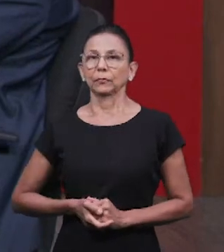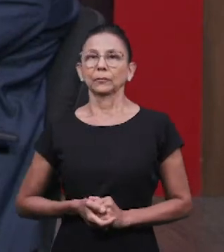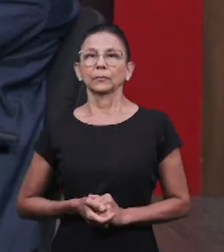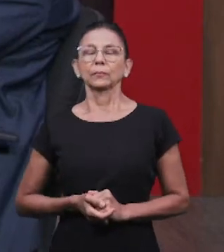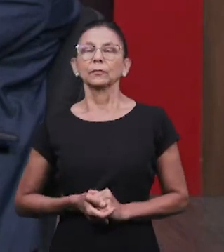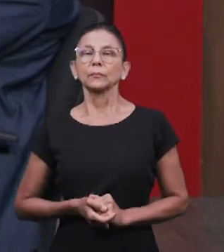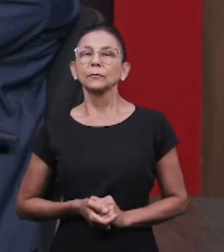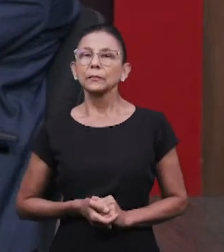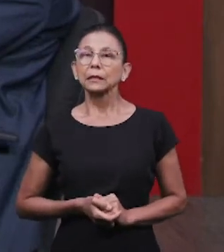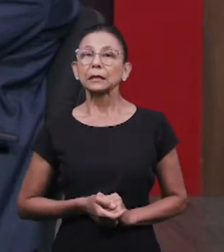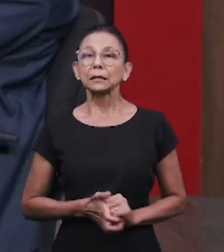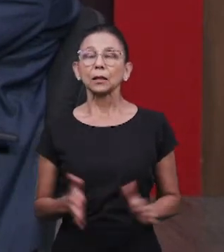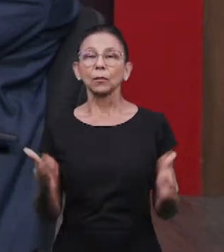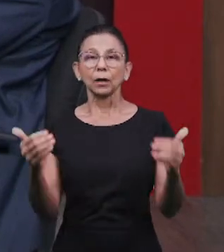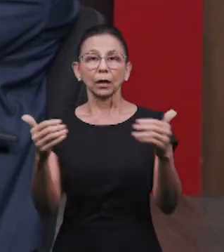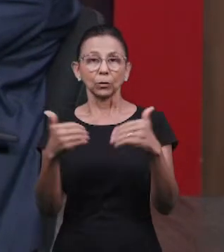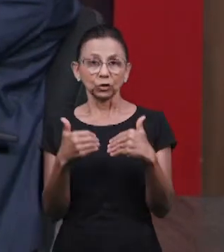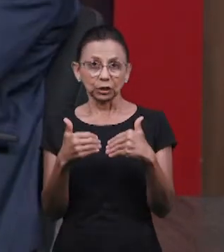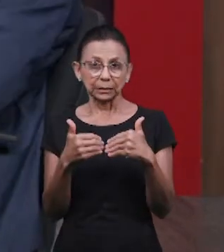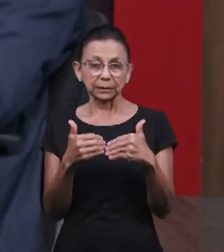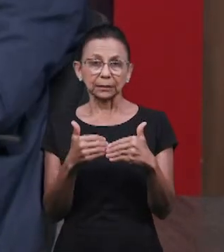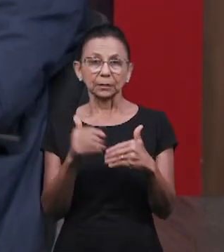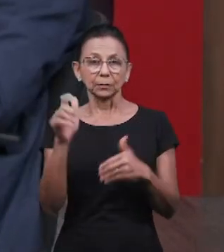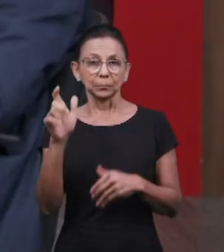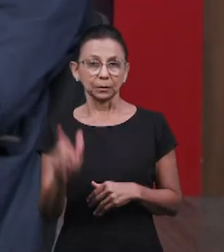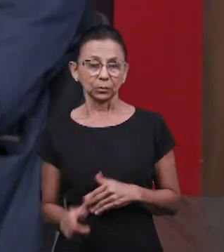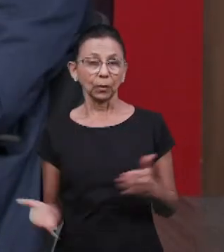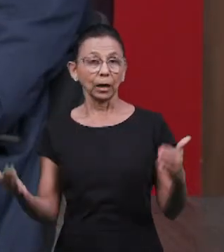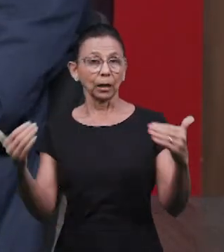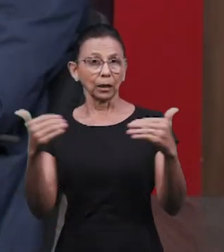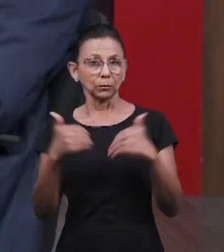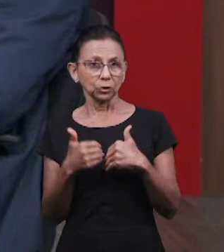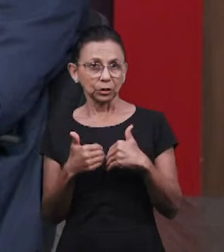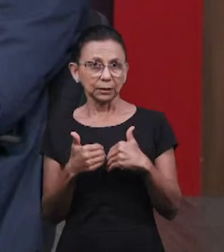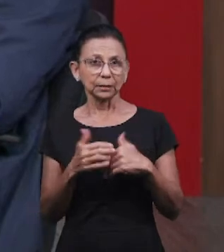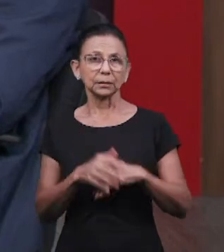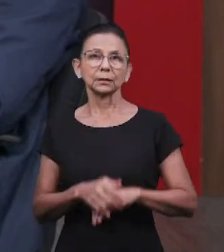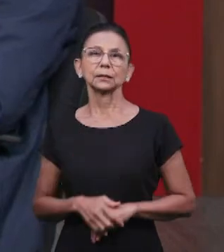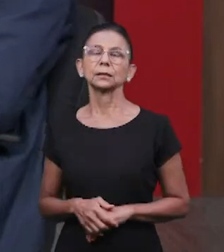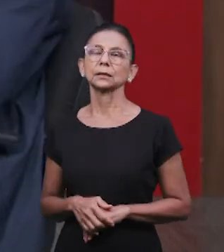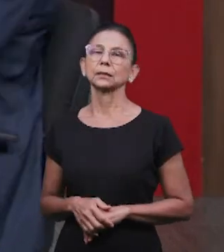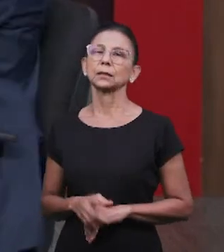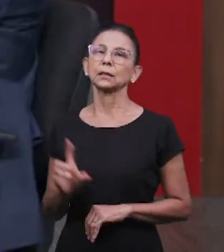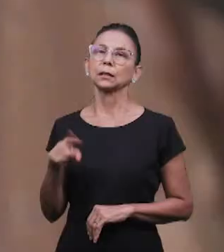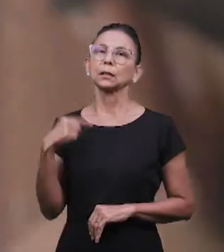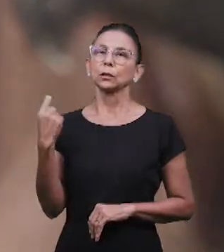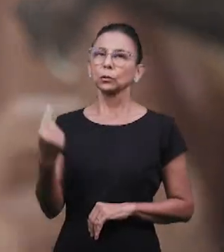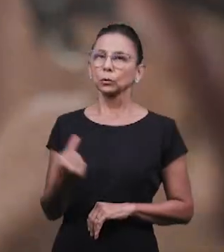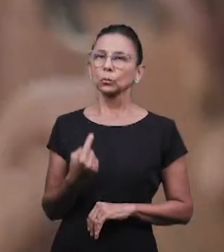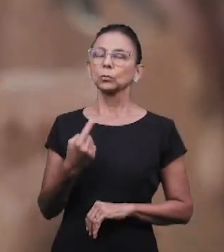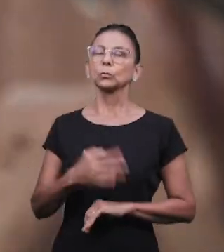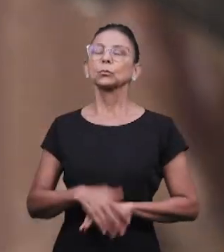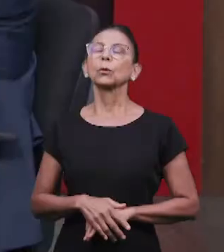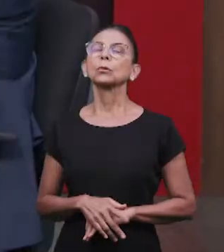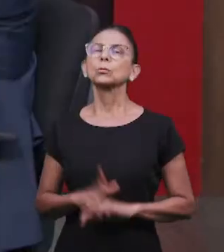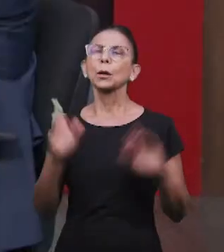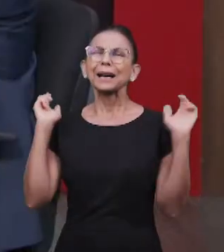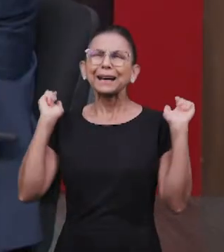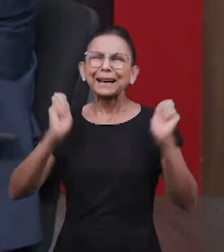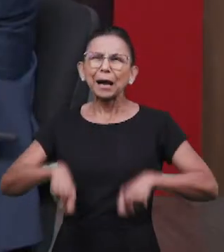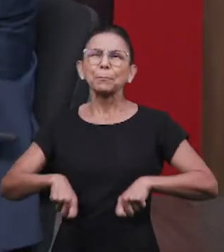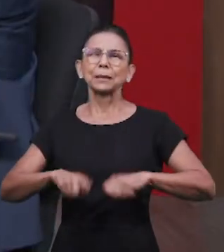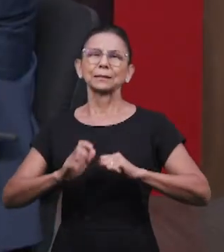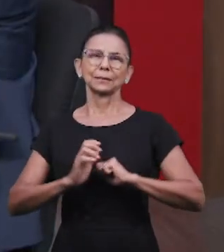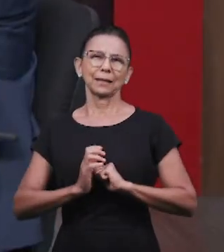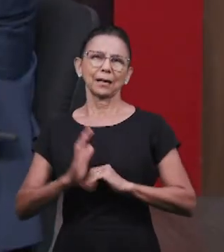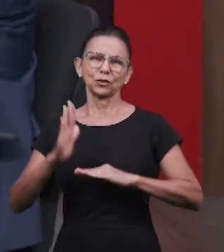é na música. Muito. Que coisa, então, você tem muito, todos têm, né, o potencial. Então,